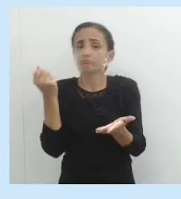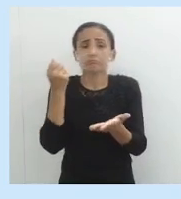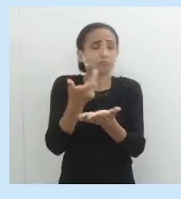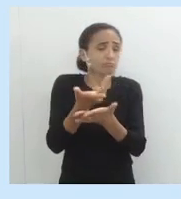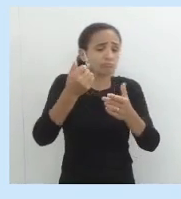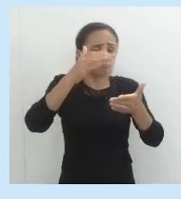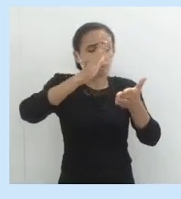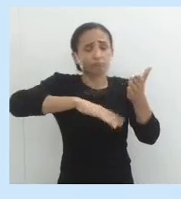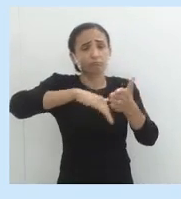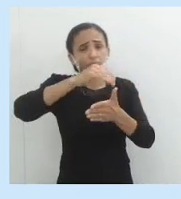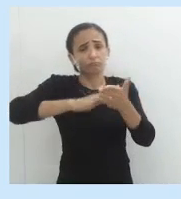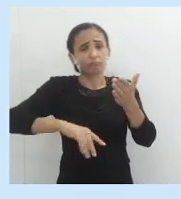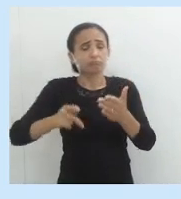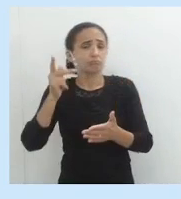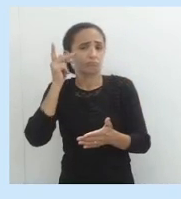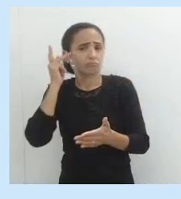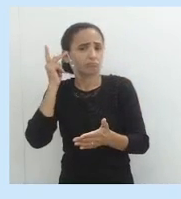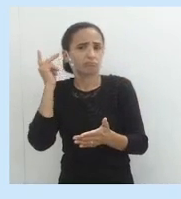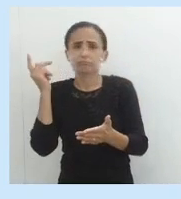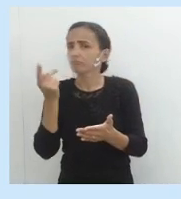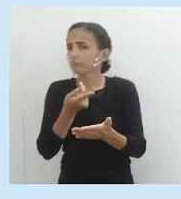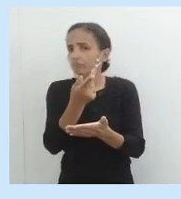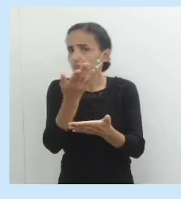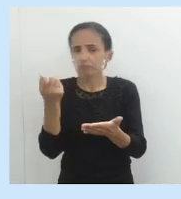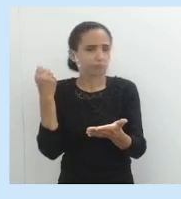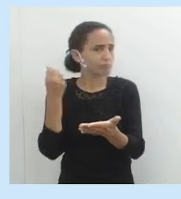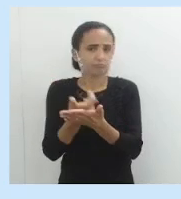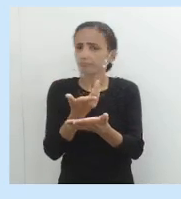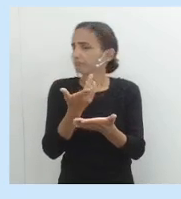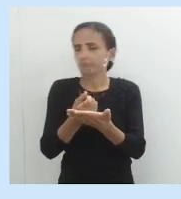museus, eles não têm fins lucrativos. O